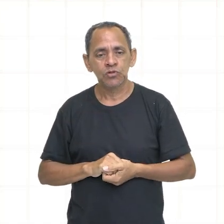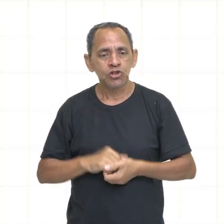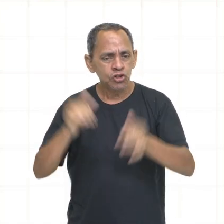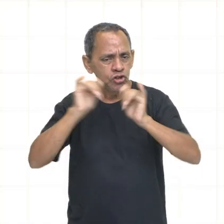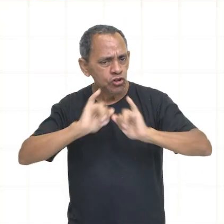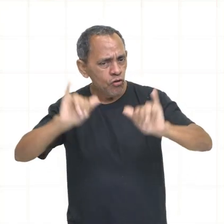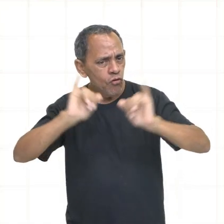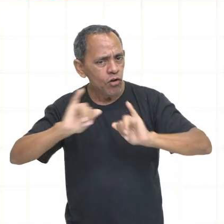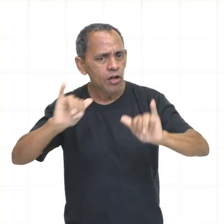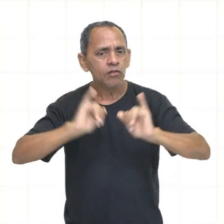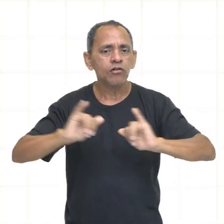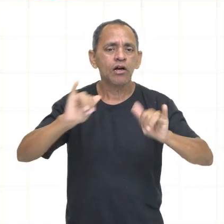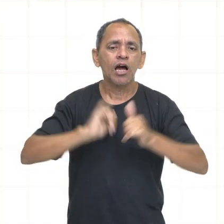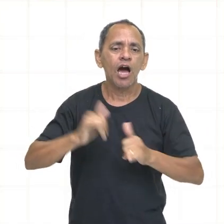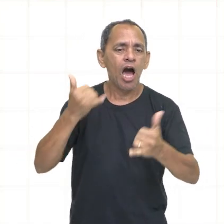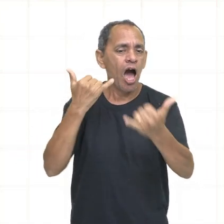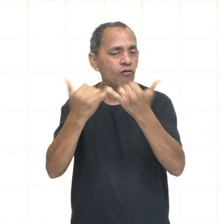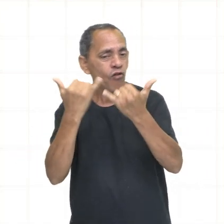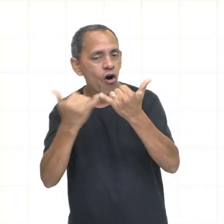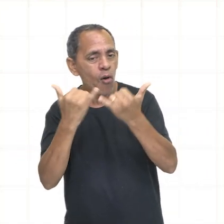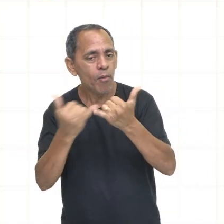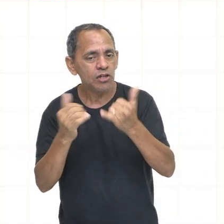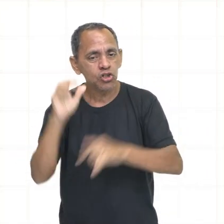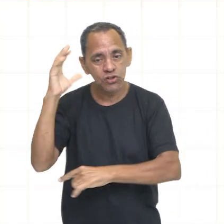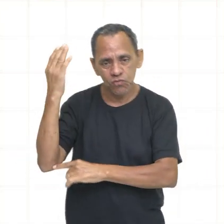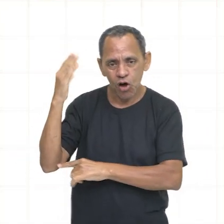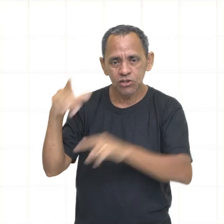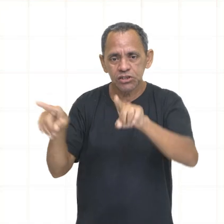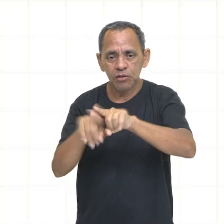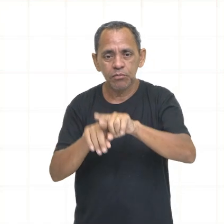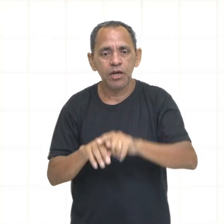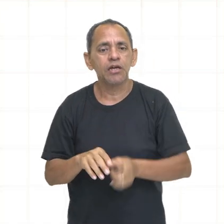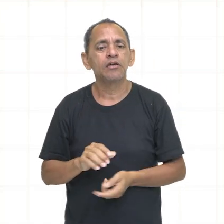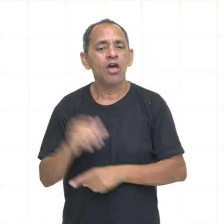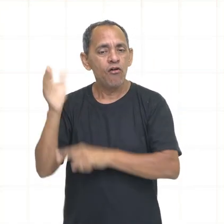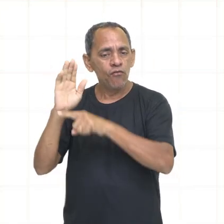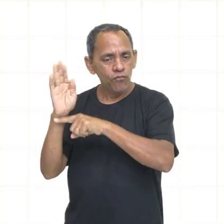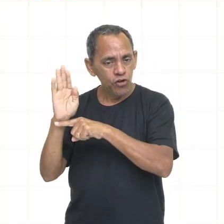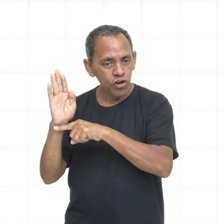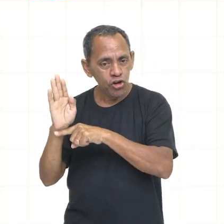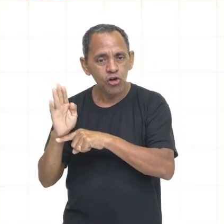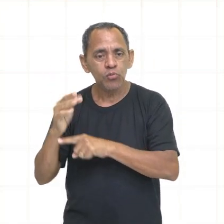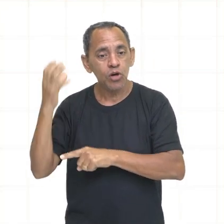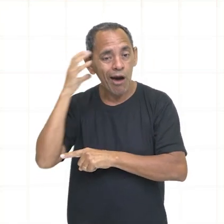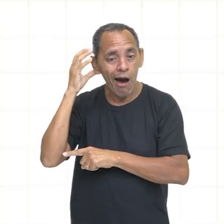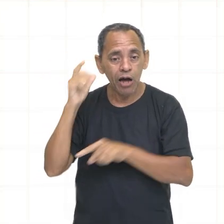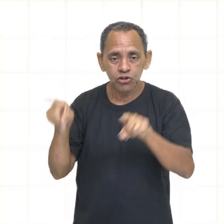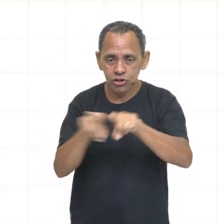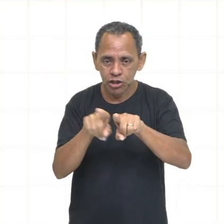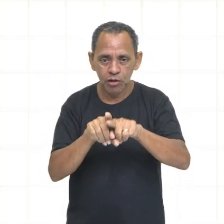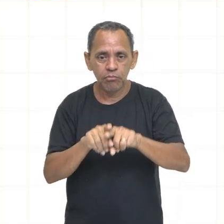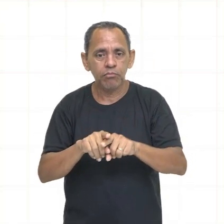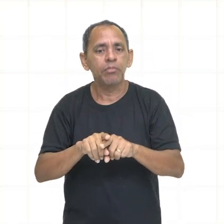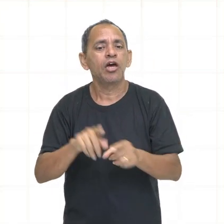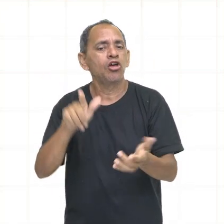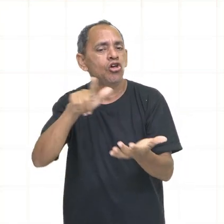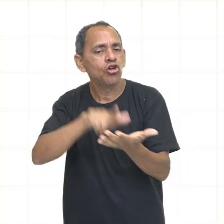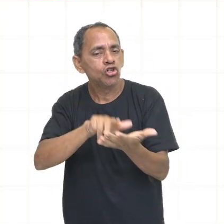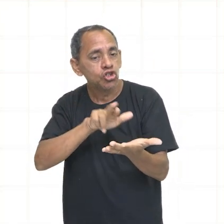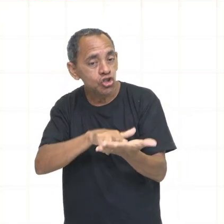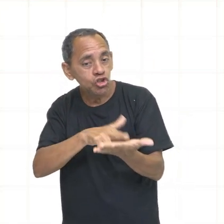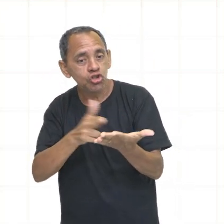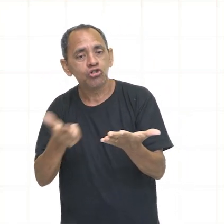censurar peças de teatro, filmes, jornais, revistas e rádios que, de certa forma, fosse de